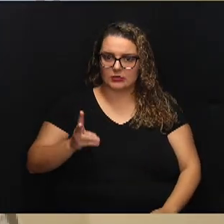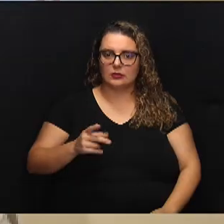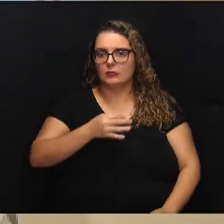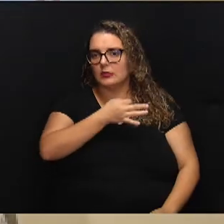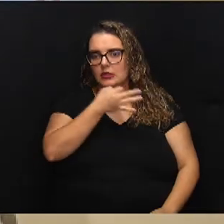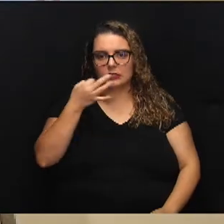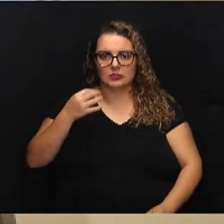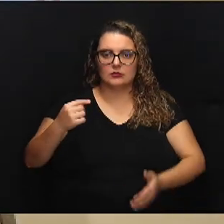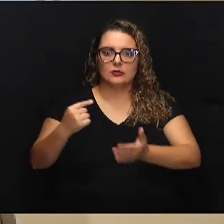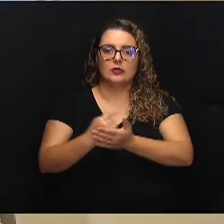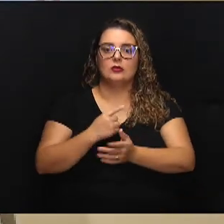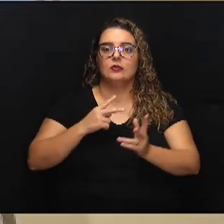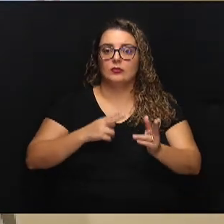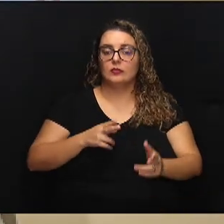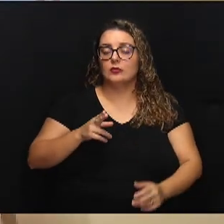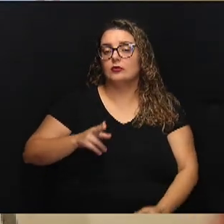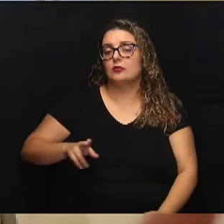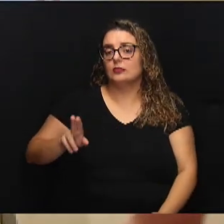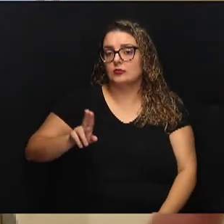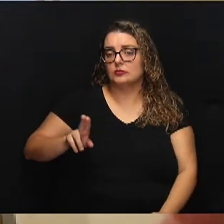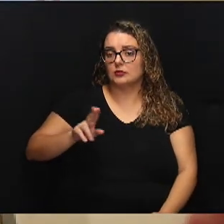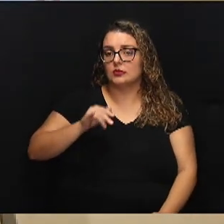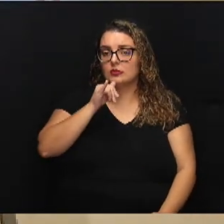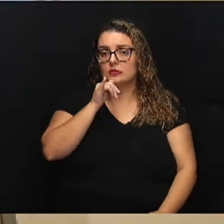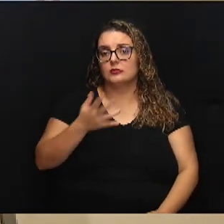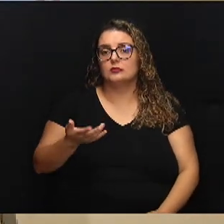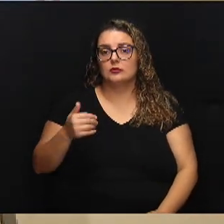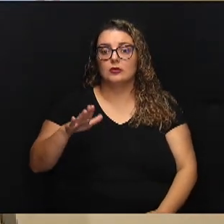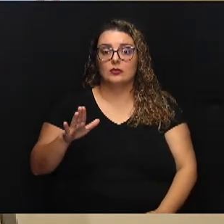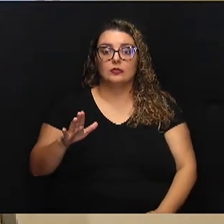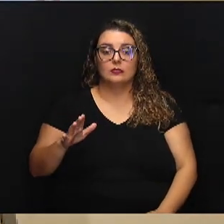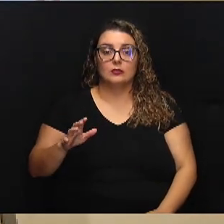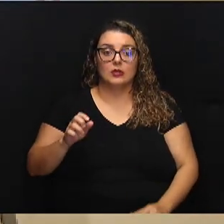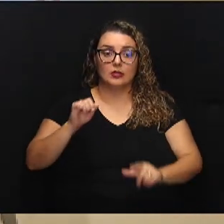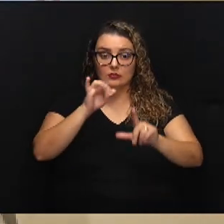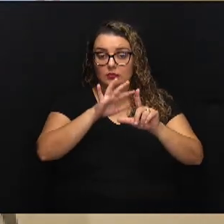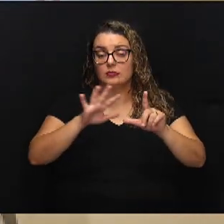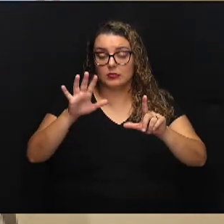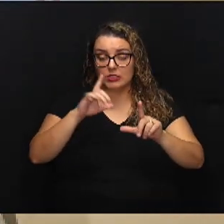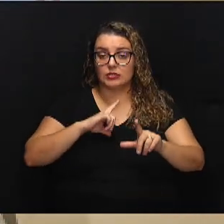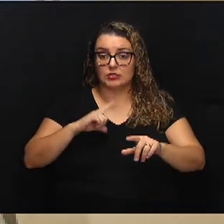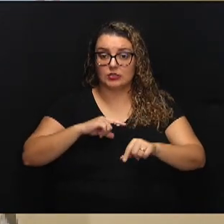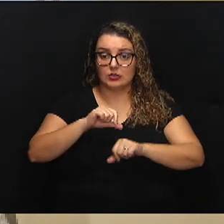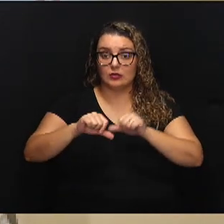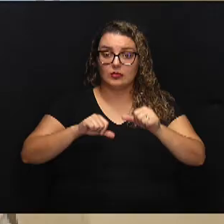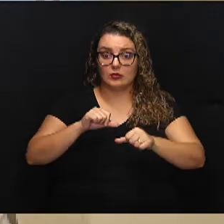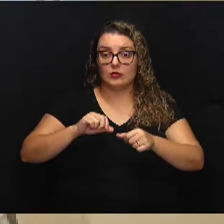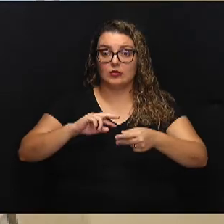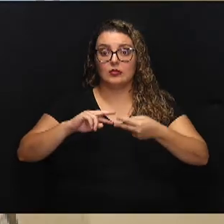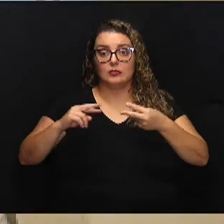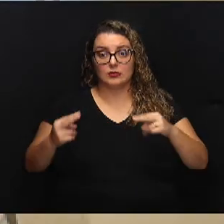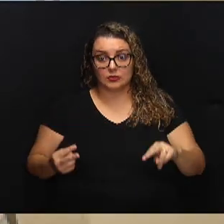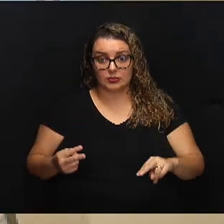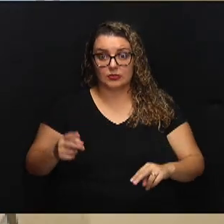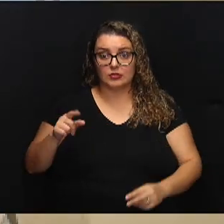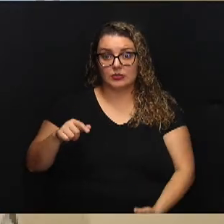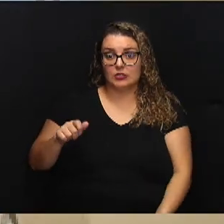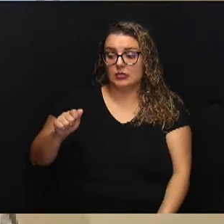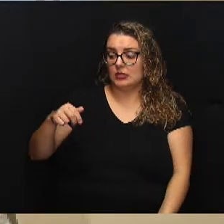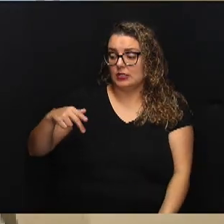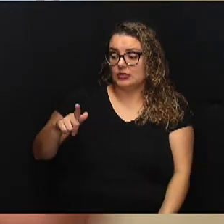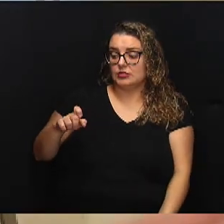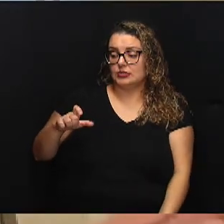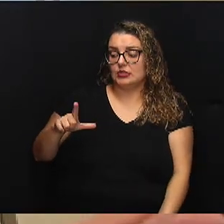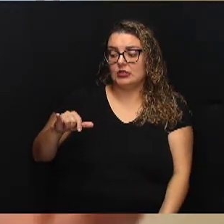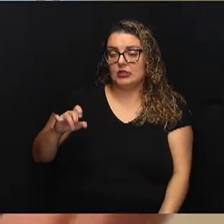pergunta. Vou usar como exemplo aqui um dos casos mais ilustrativos que a gente tem de mutação de gene BRCA1 e BRCA2, que é o caso da Angelina Jolie.